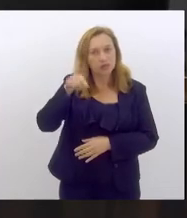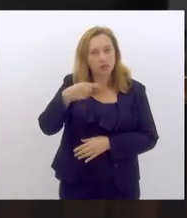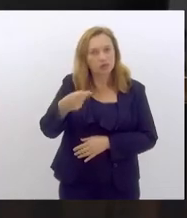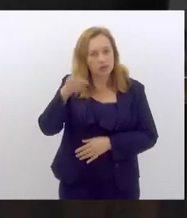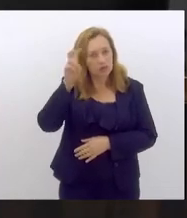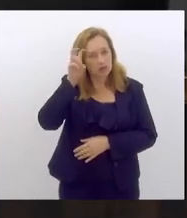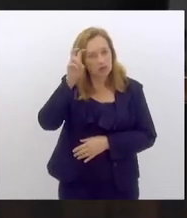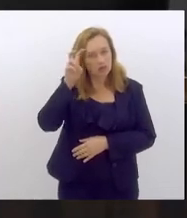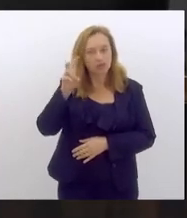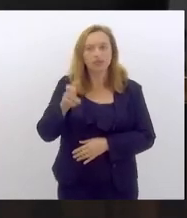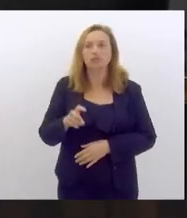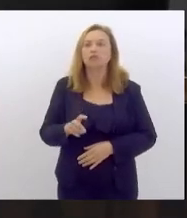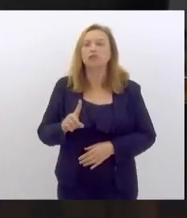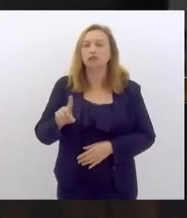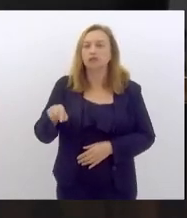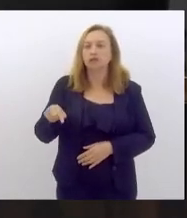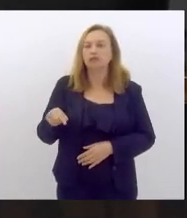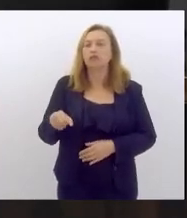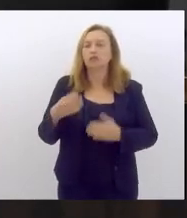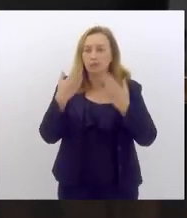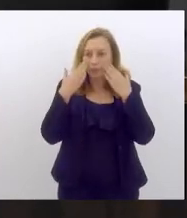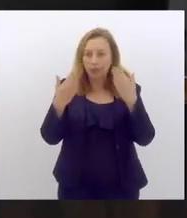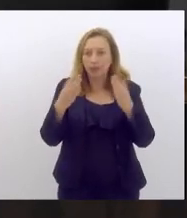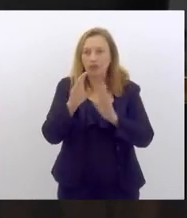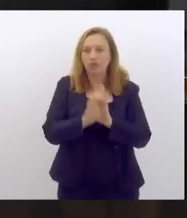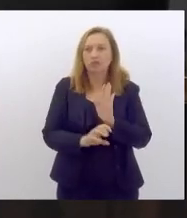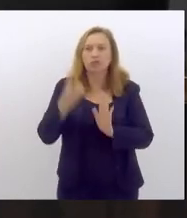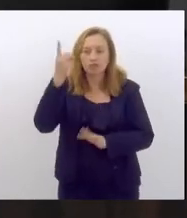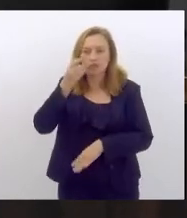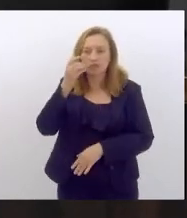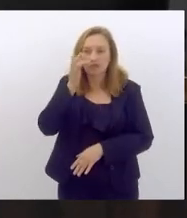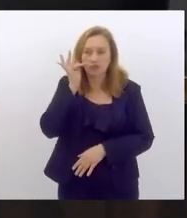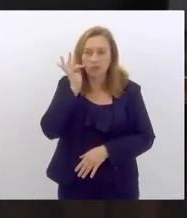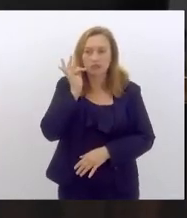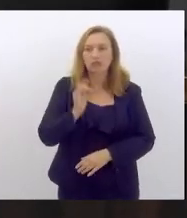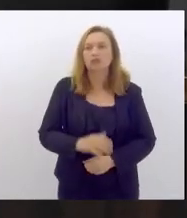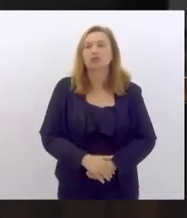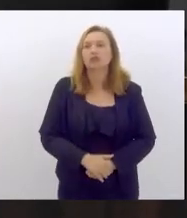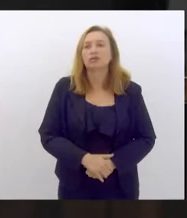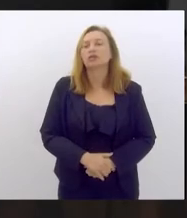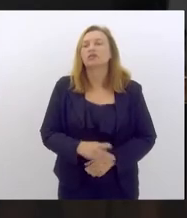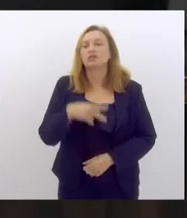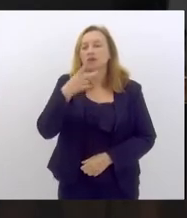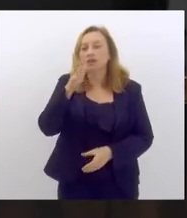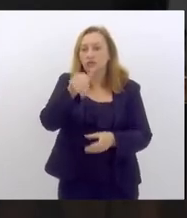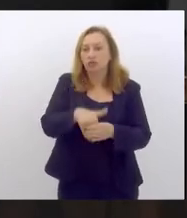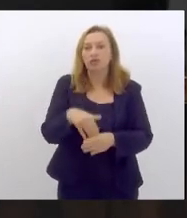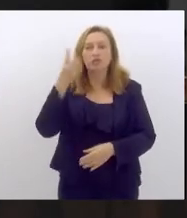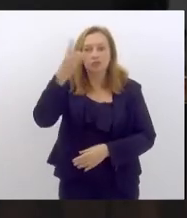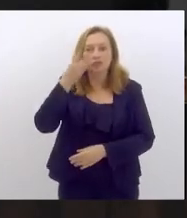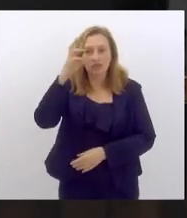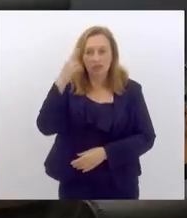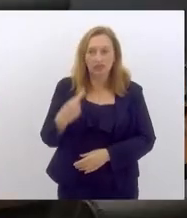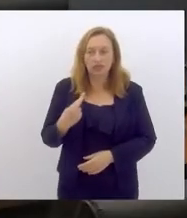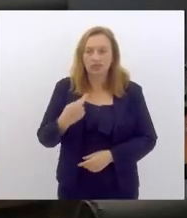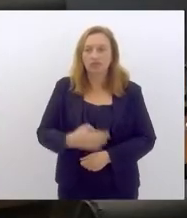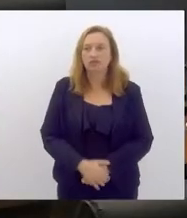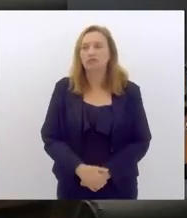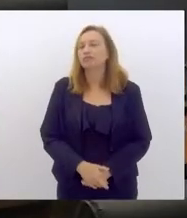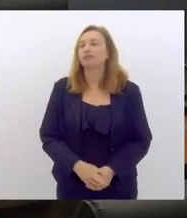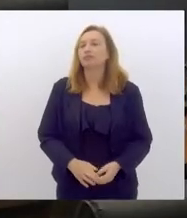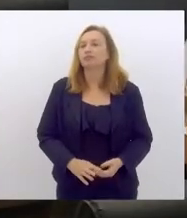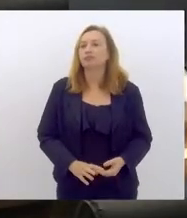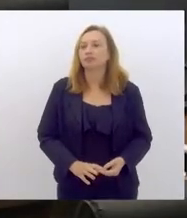Marquinhos? Da próxima semana para apresentação de emendas, deputado Serafini. Para declaração de voto, deputada Renata Souza.